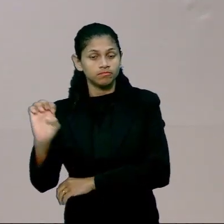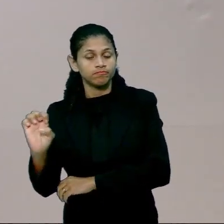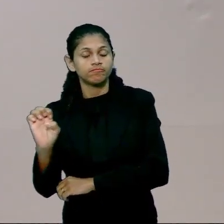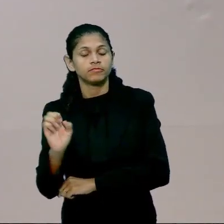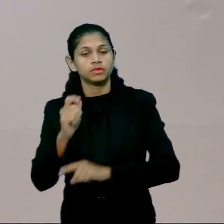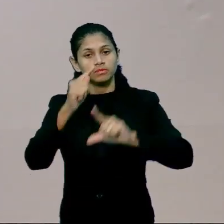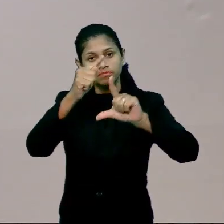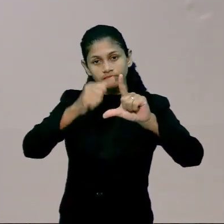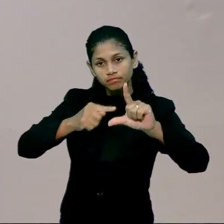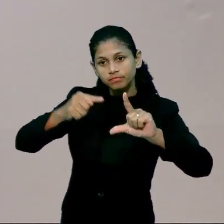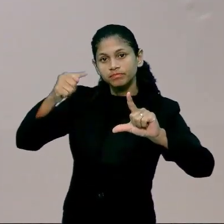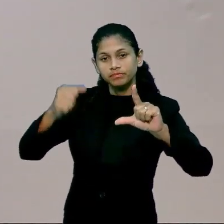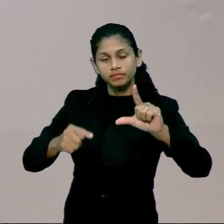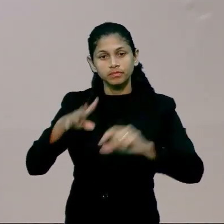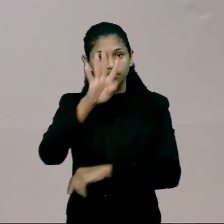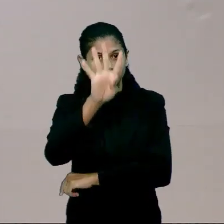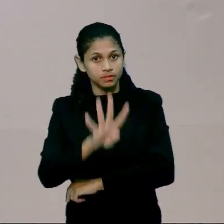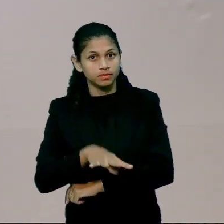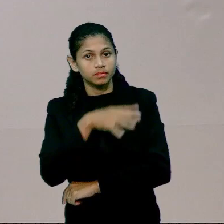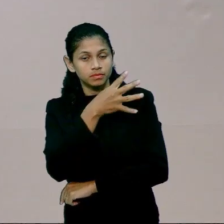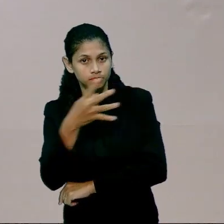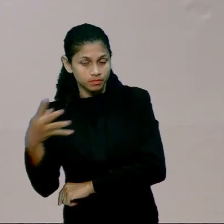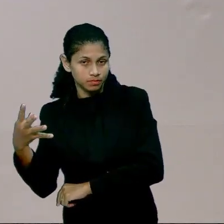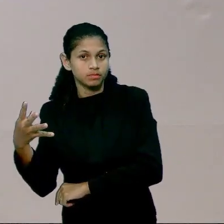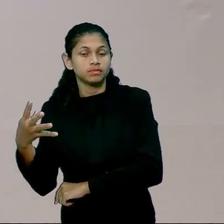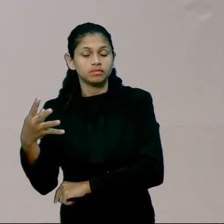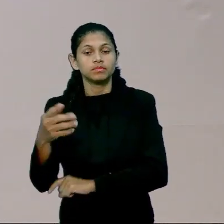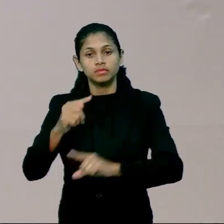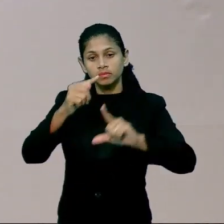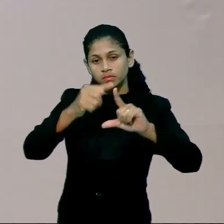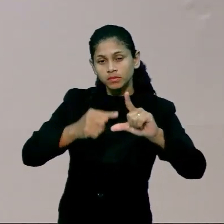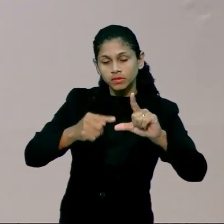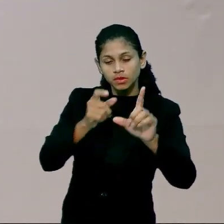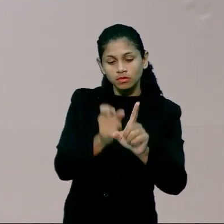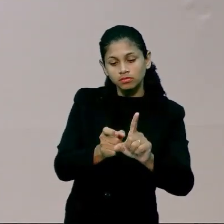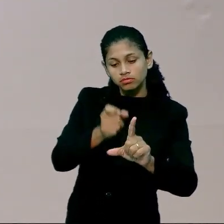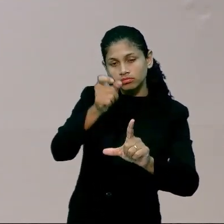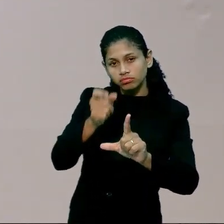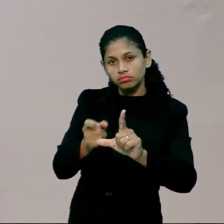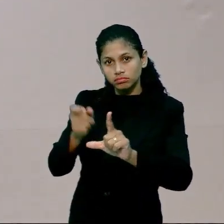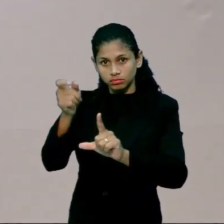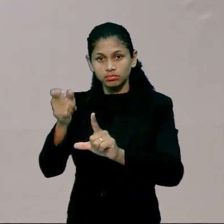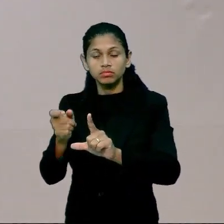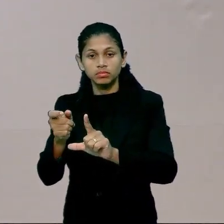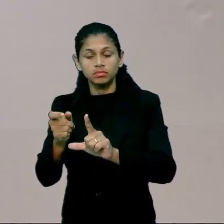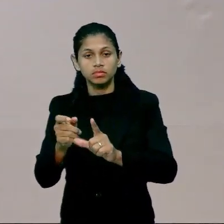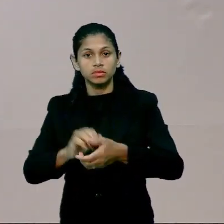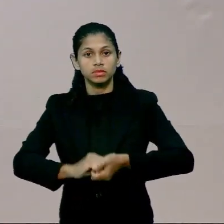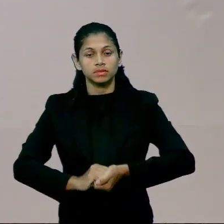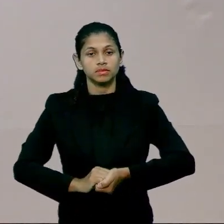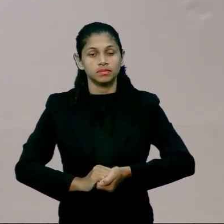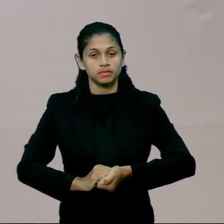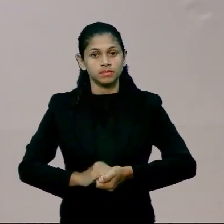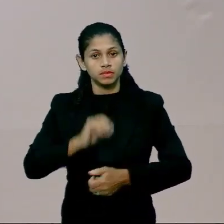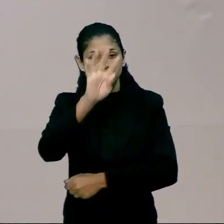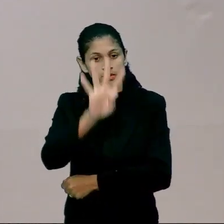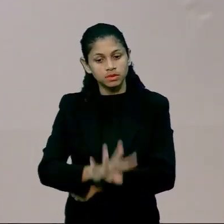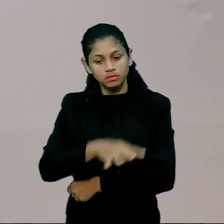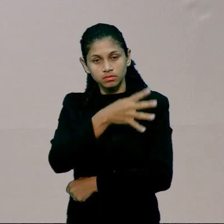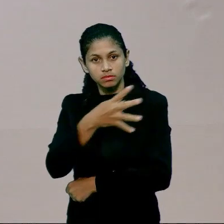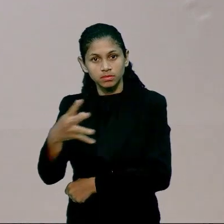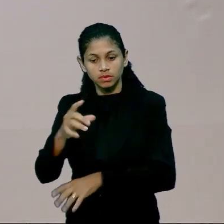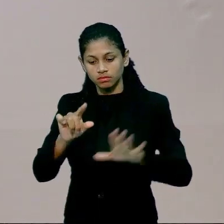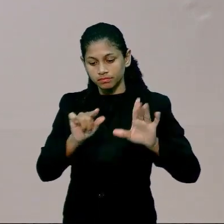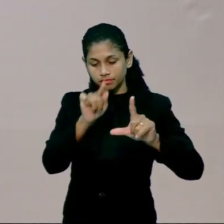gráficos tá nas tabelas nos gráficos de Setor Gráfico de linhas tabelas tá as tabela vertical e